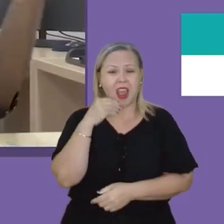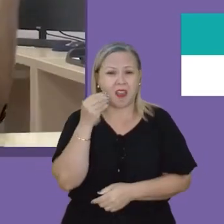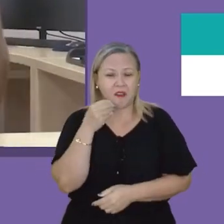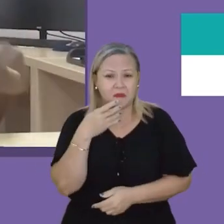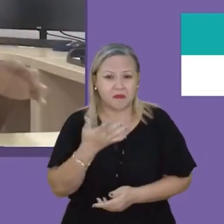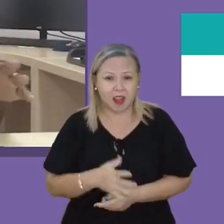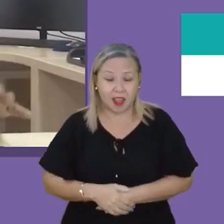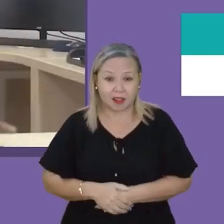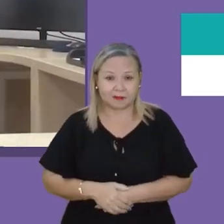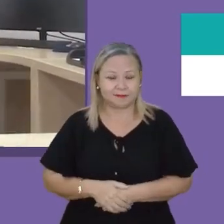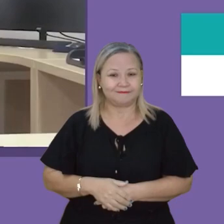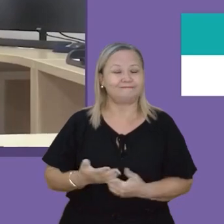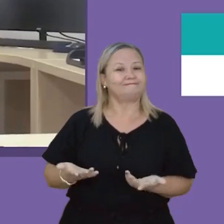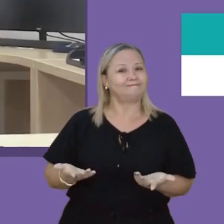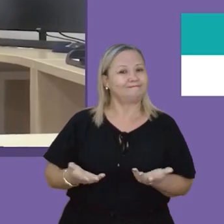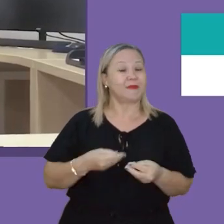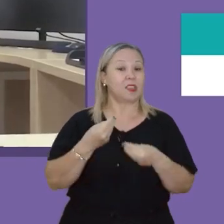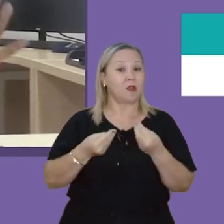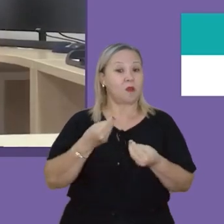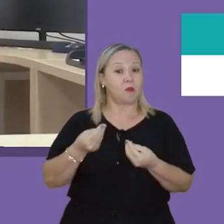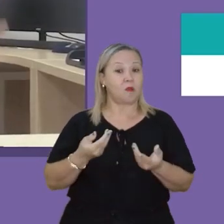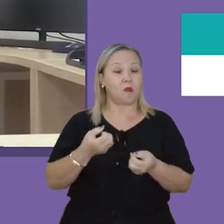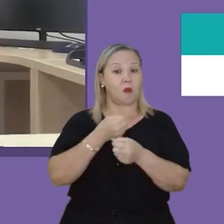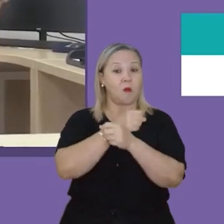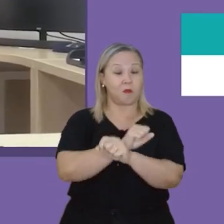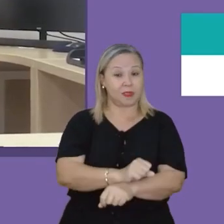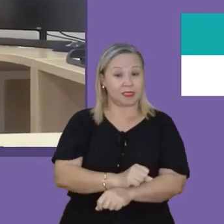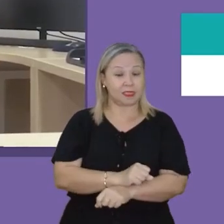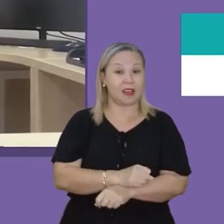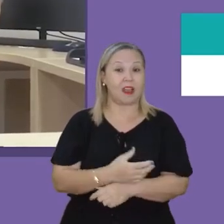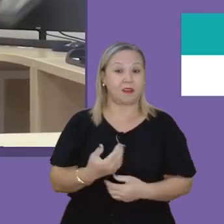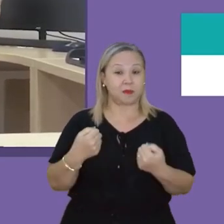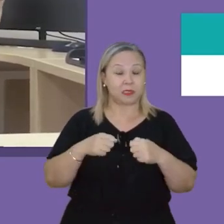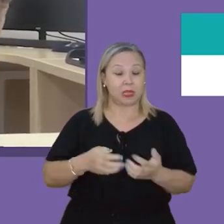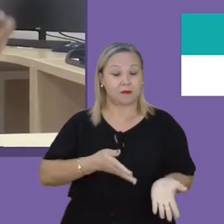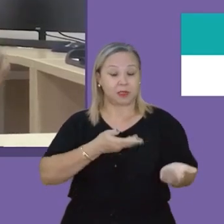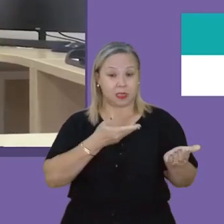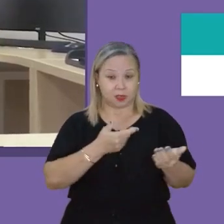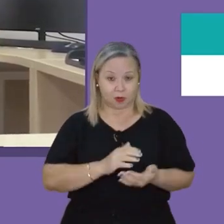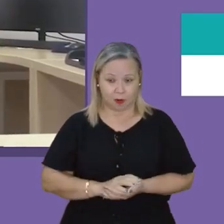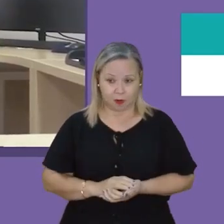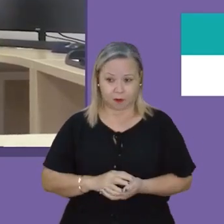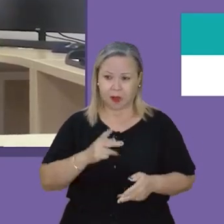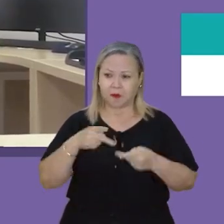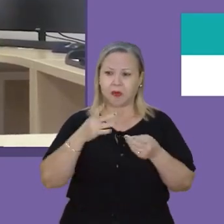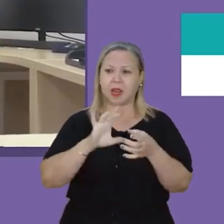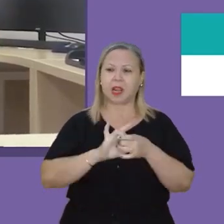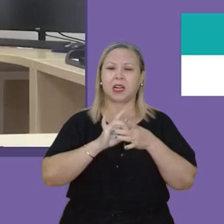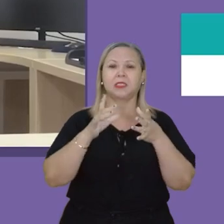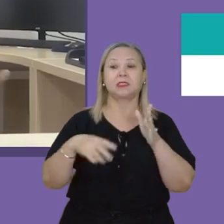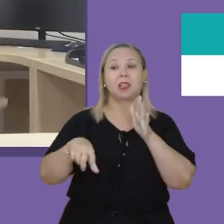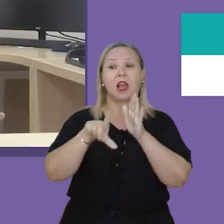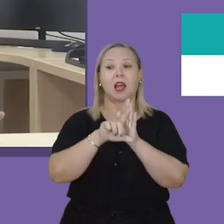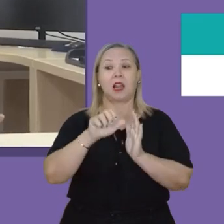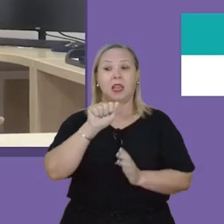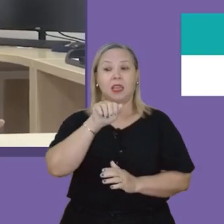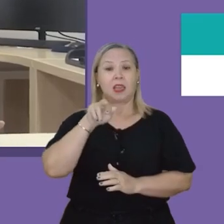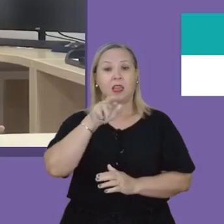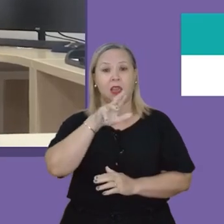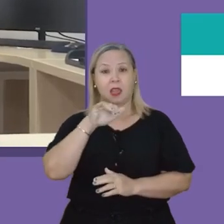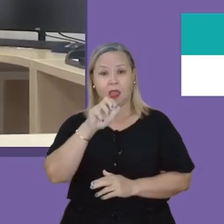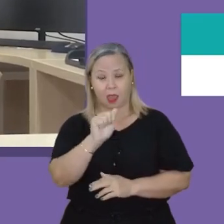chicote. Quando vieram a questão da libertação, chamada libertação dos escravos,